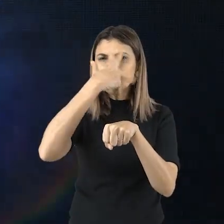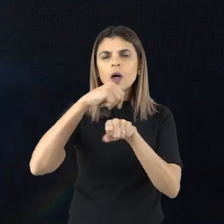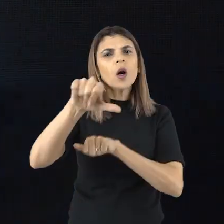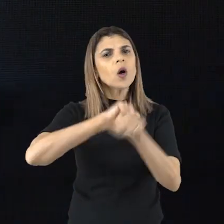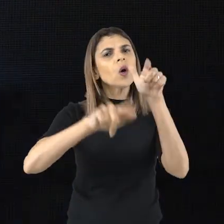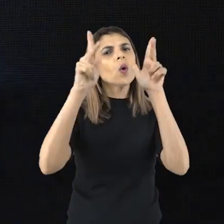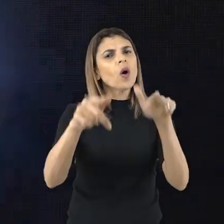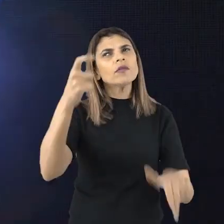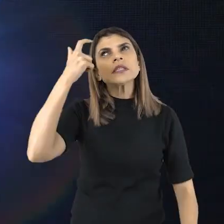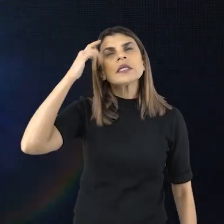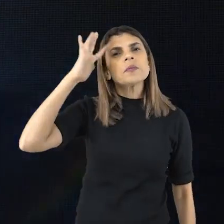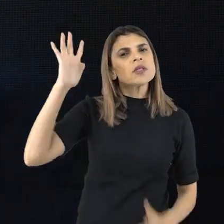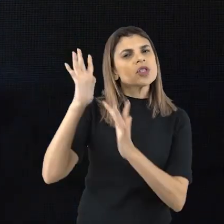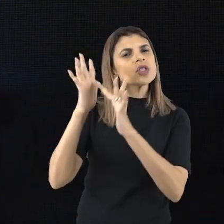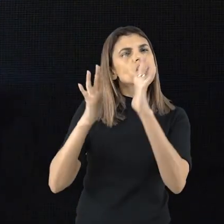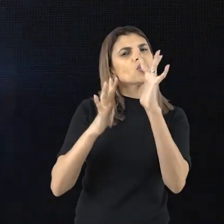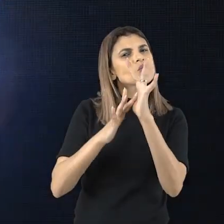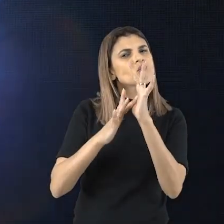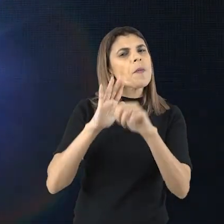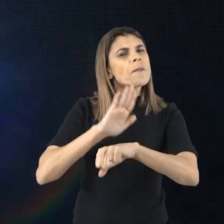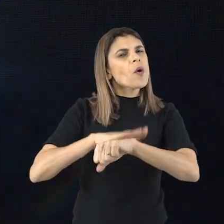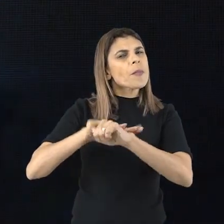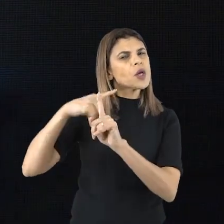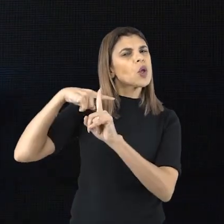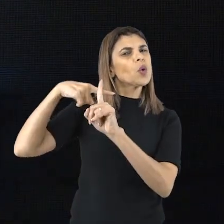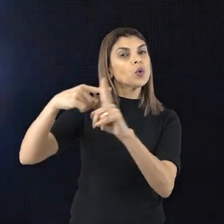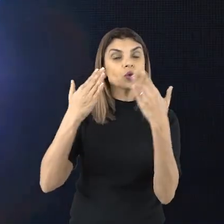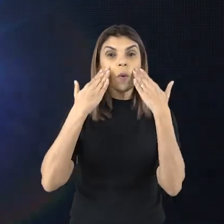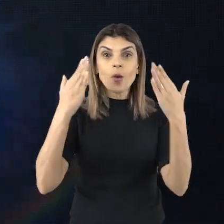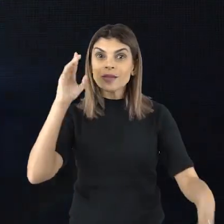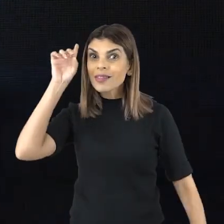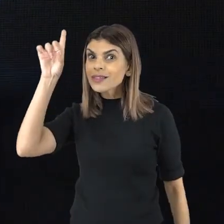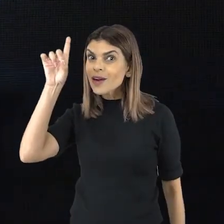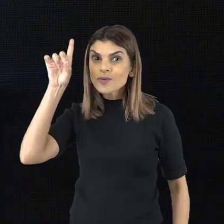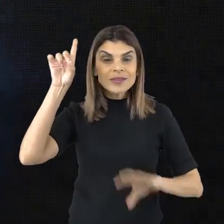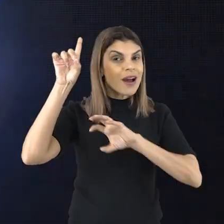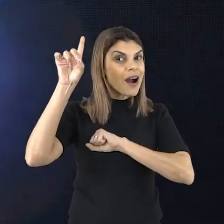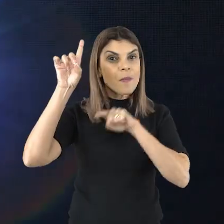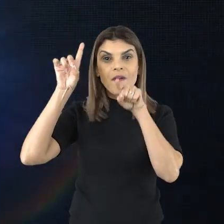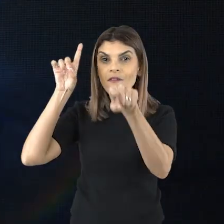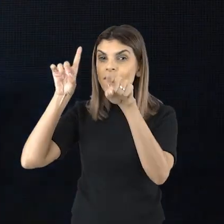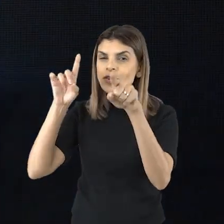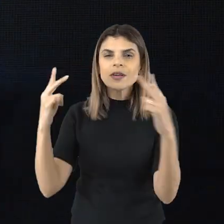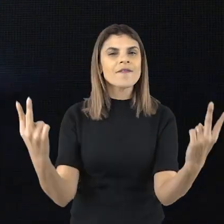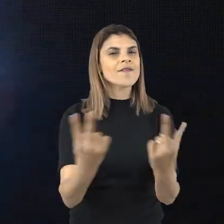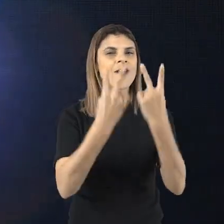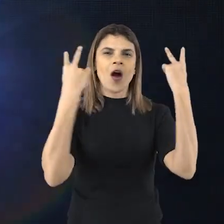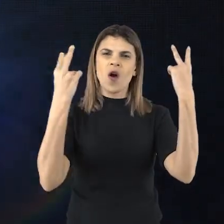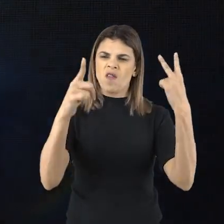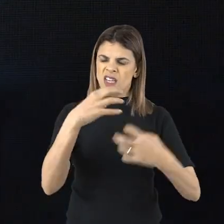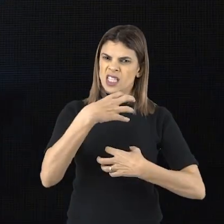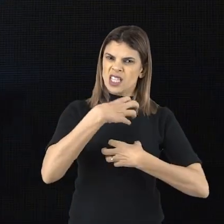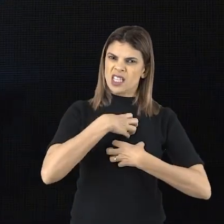Quando pensamos em tudo que Jesus fez na cruz, isso revela muito. Primeiro, revela o quanto Deus te ama e quanto você é precioso para Ele. Você